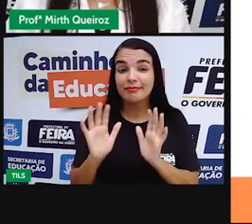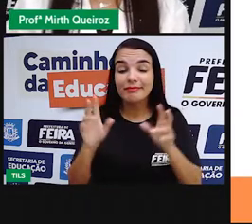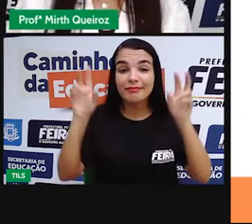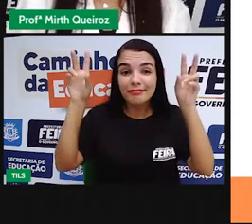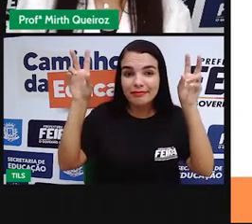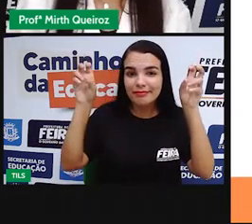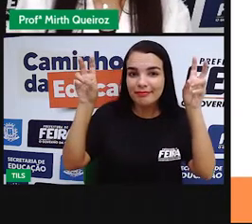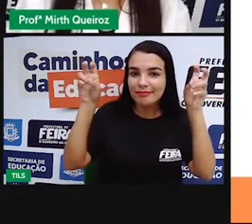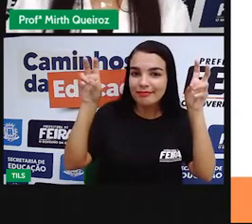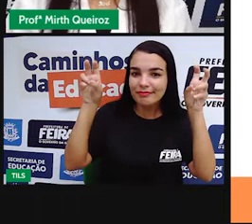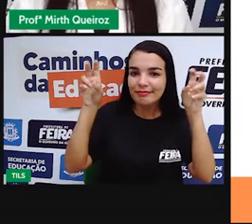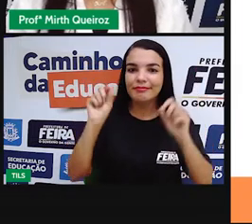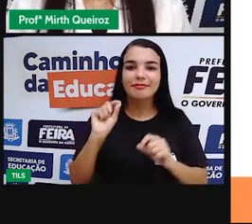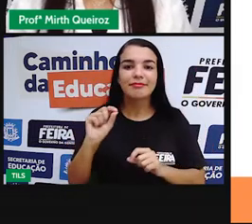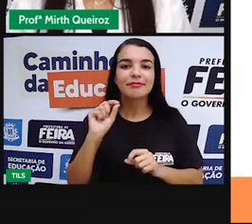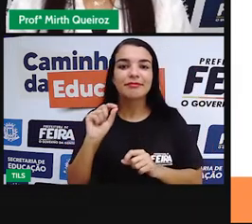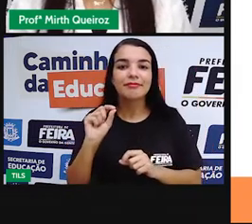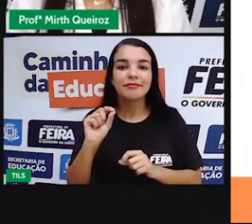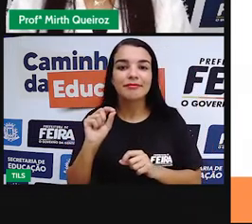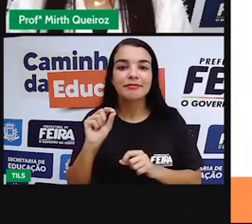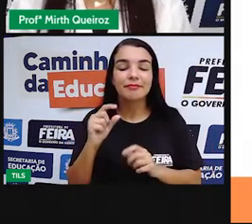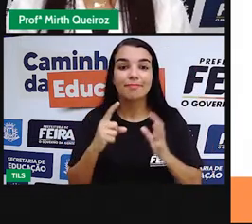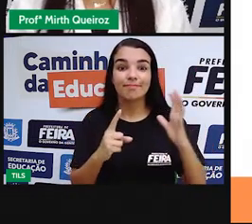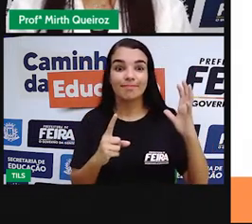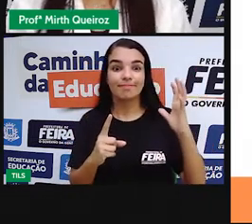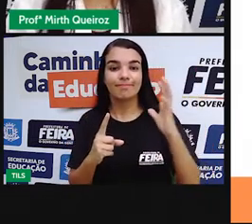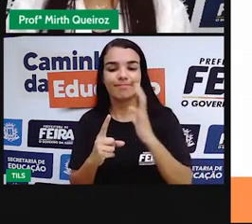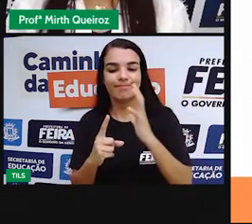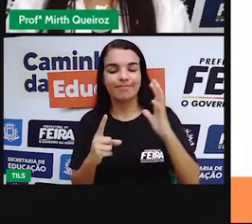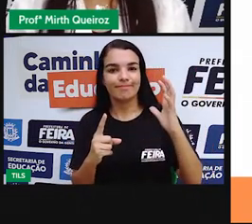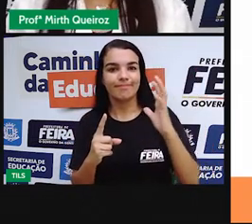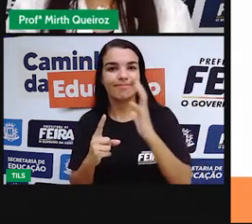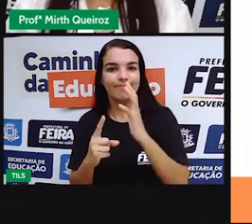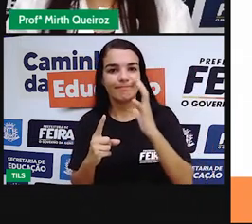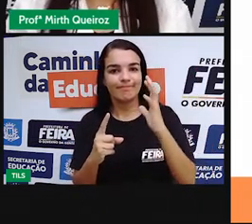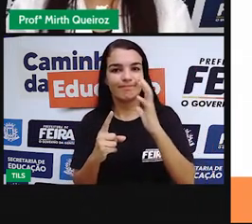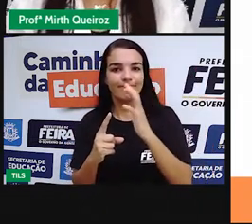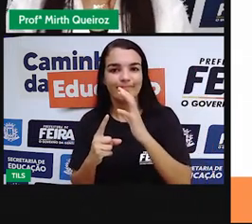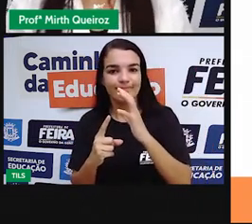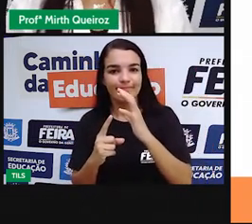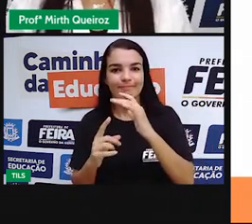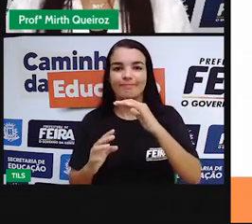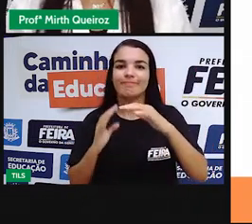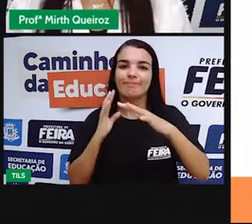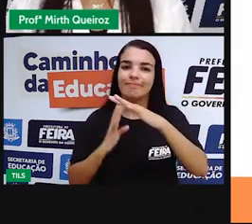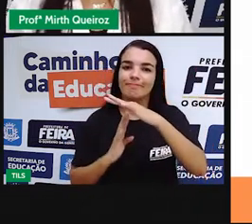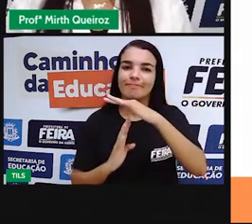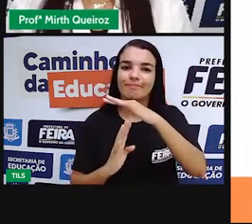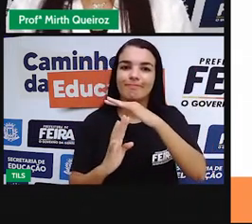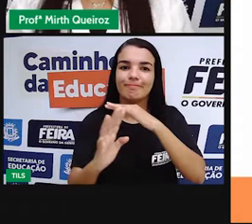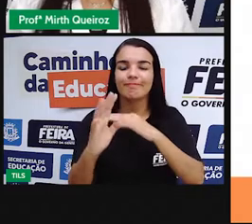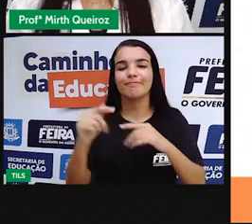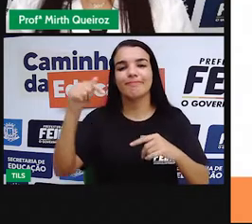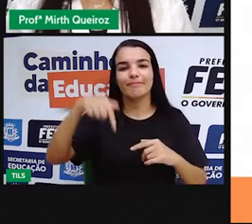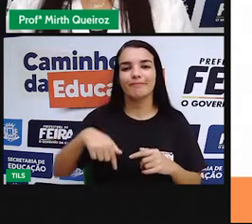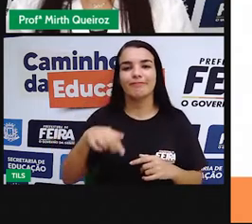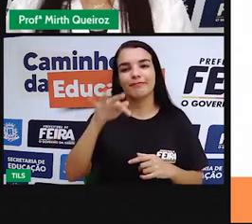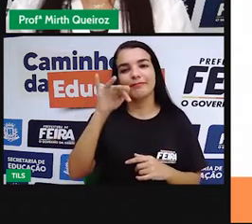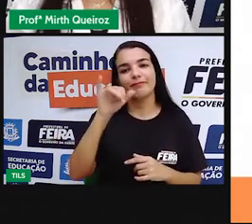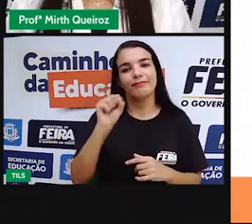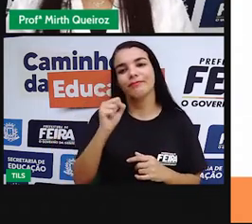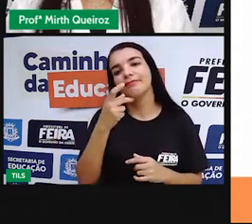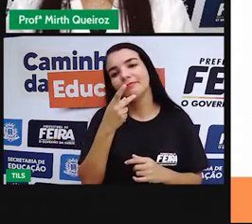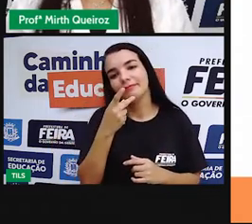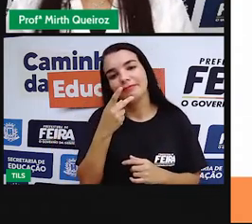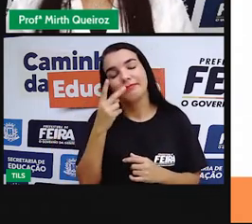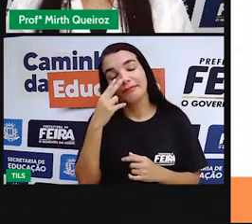falando desde as outras aulas, né? Que é sobre a influência dos imigrantes. Porém, a aula de hoje ela tem assim um gostinho